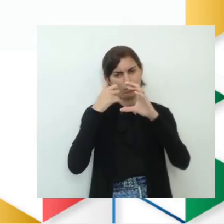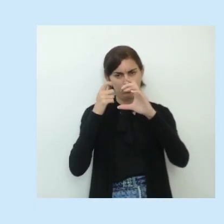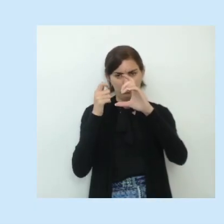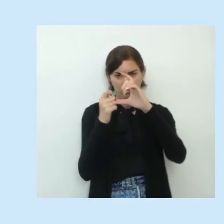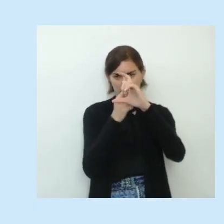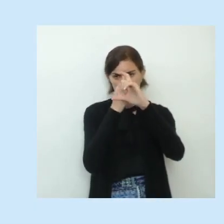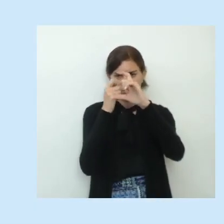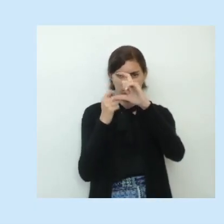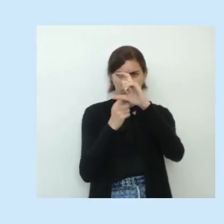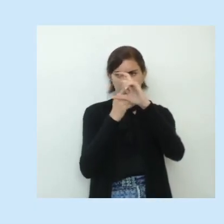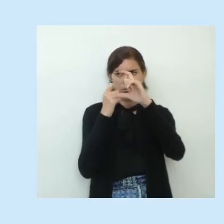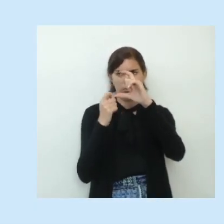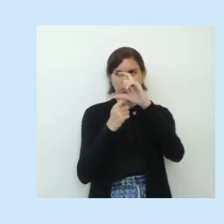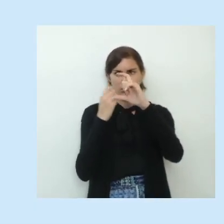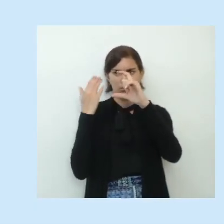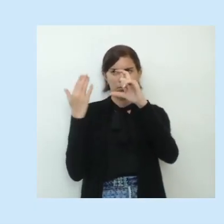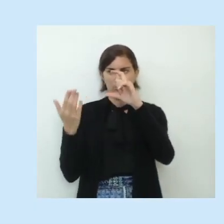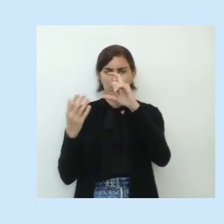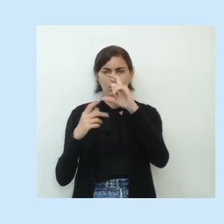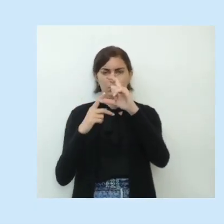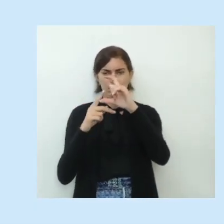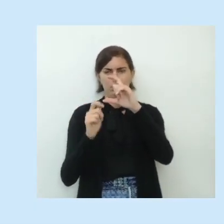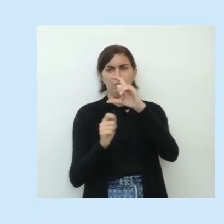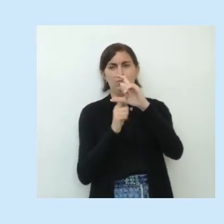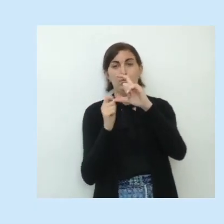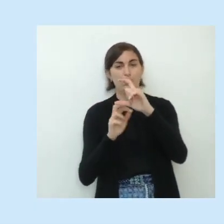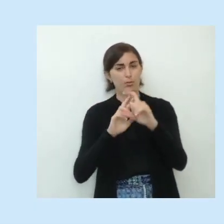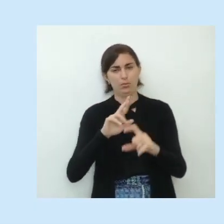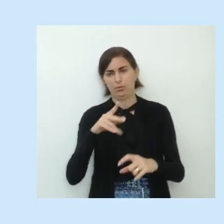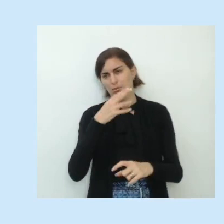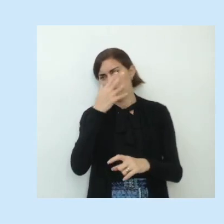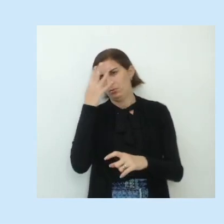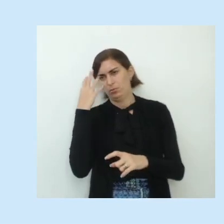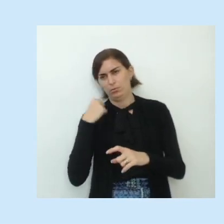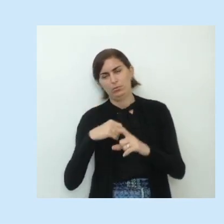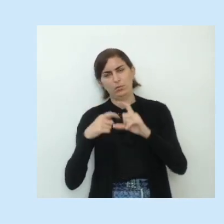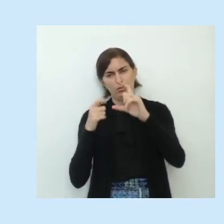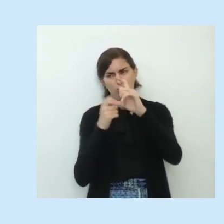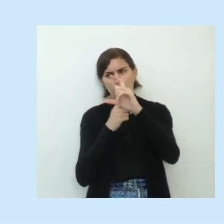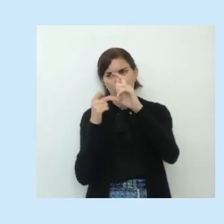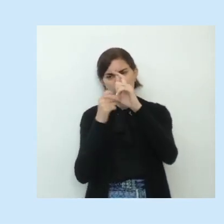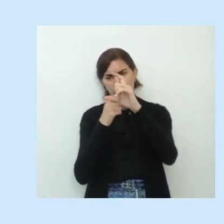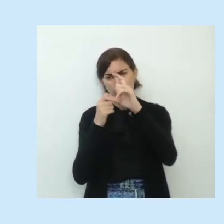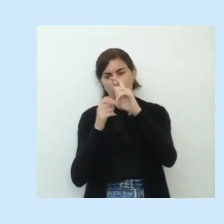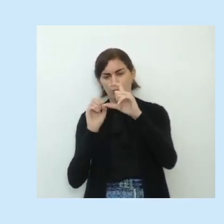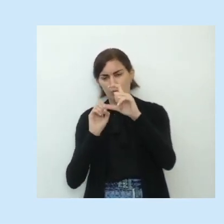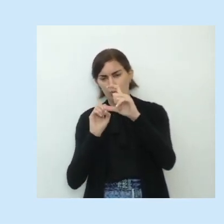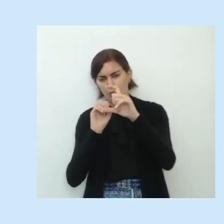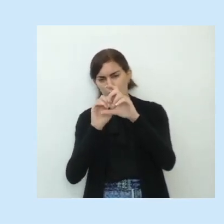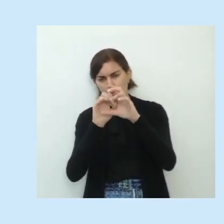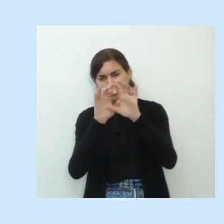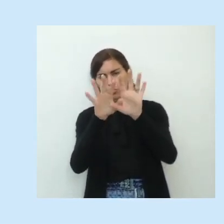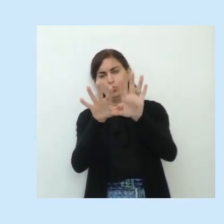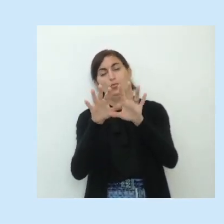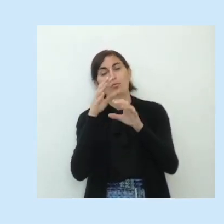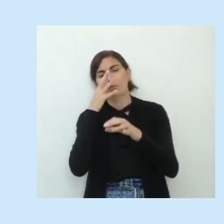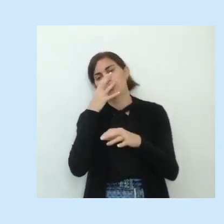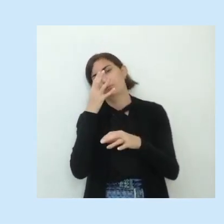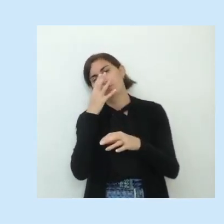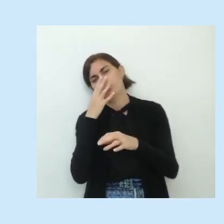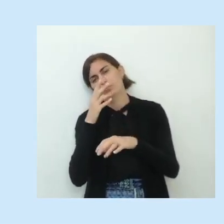para esse QR Code que está aí na tua tela. Não esquece, tá? Esse quadradinho preto e branco vai te levar para você